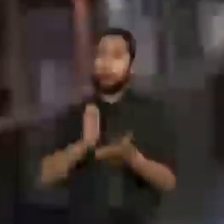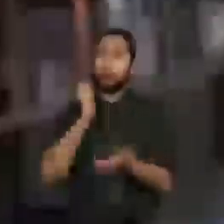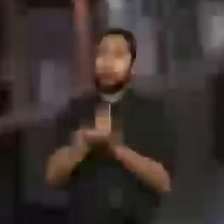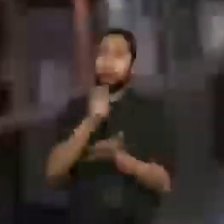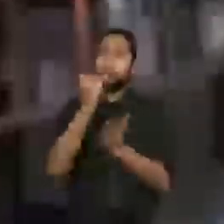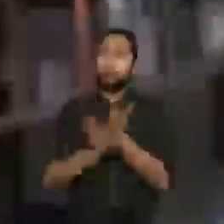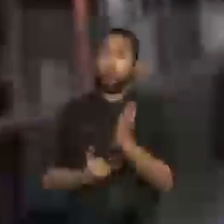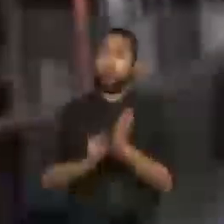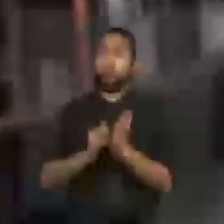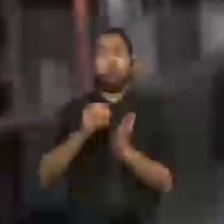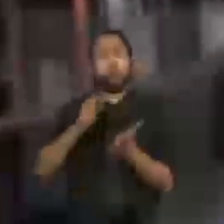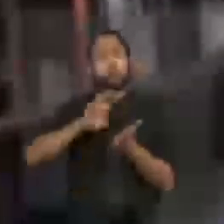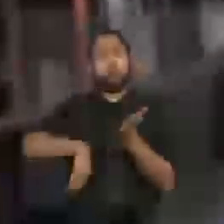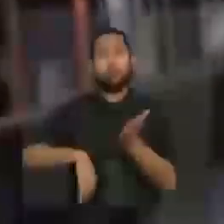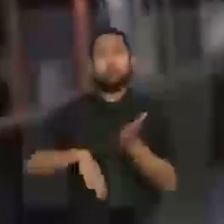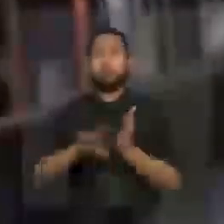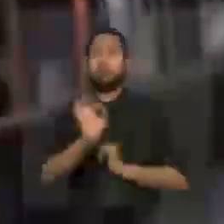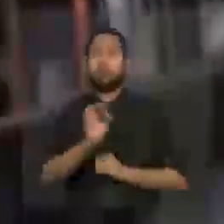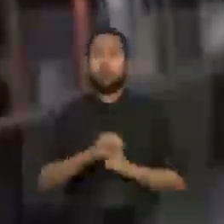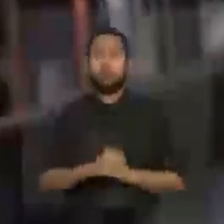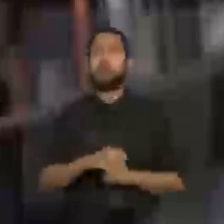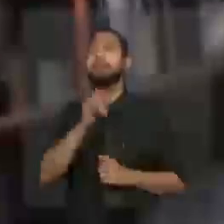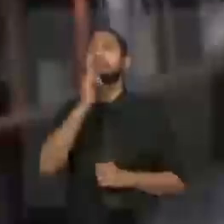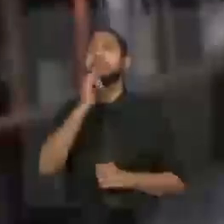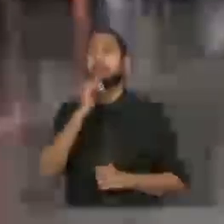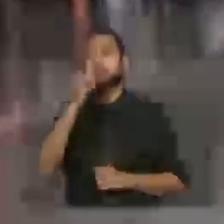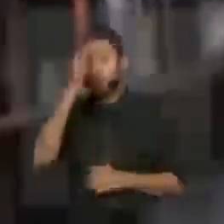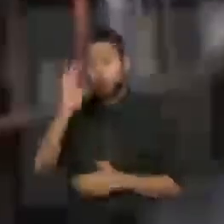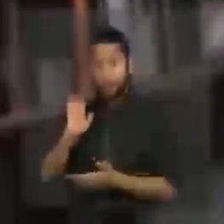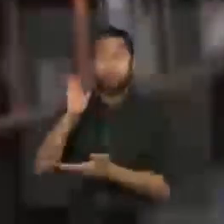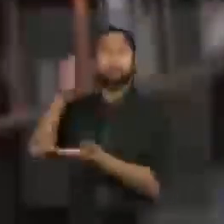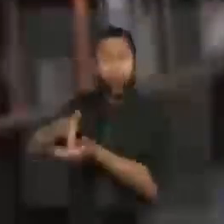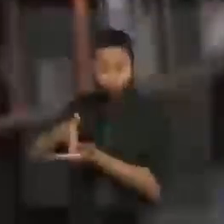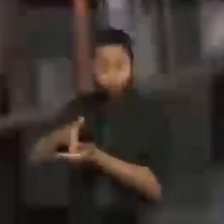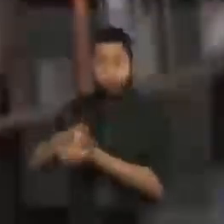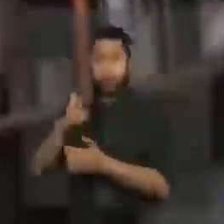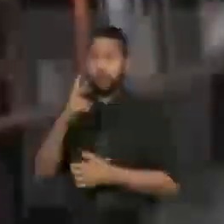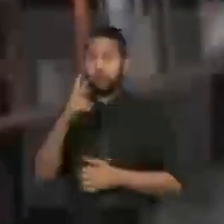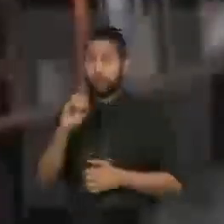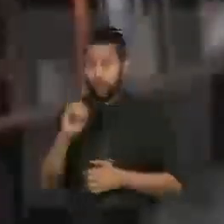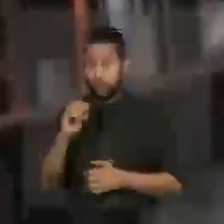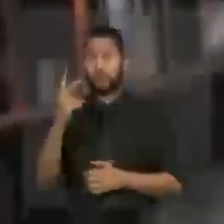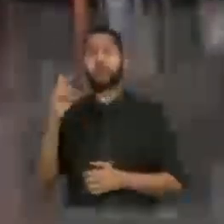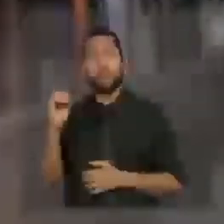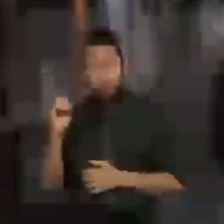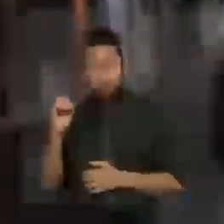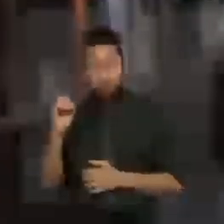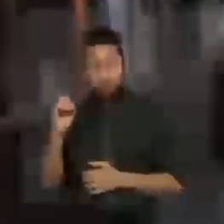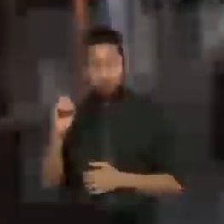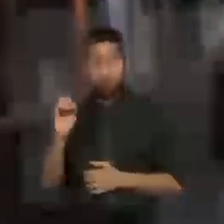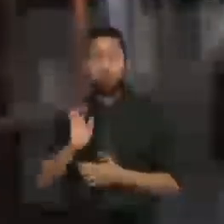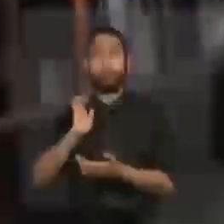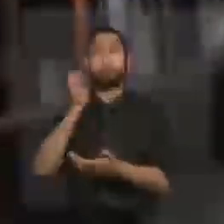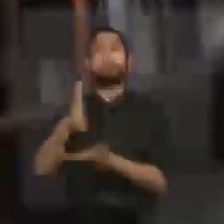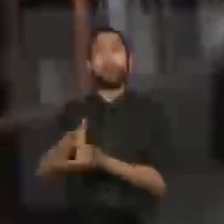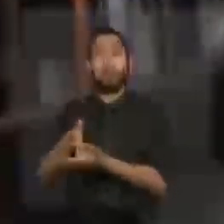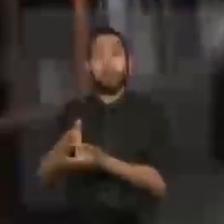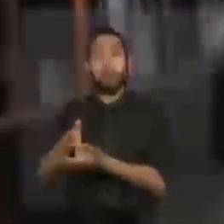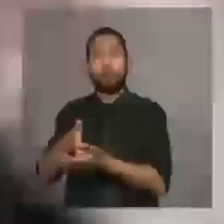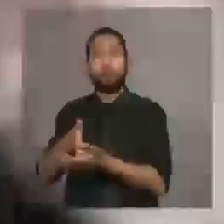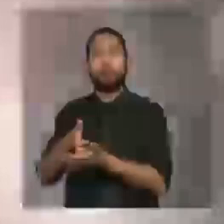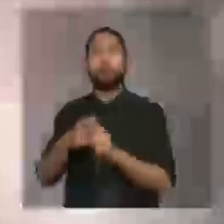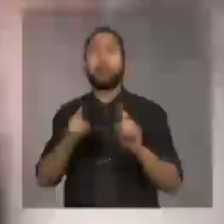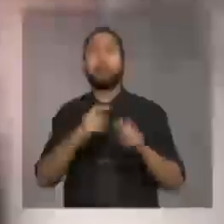de quebradeira. E alguém que pagou esse ano, não exerceu atividade e no ano que vem não vai mais estar em